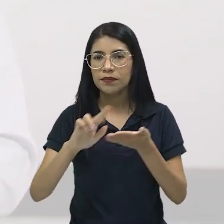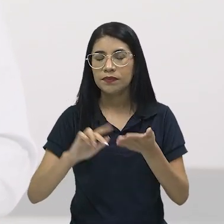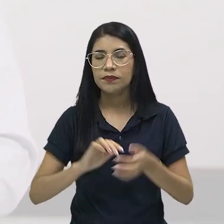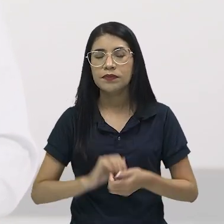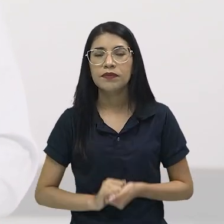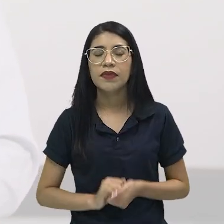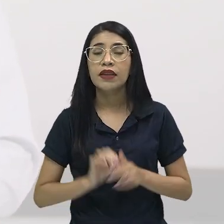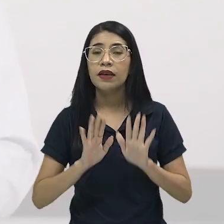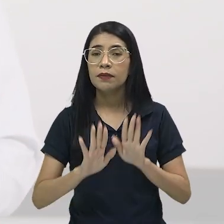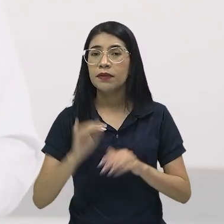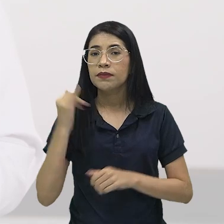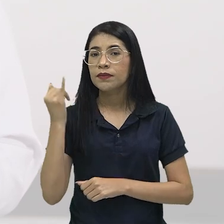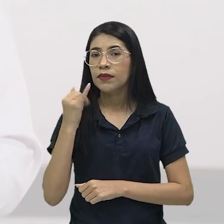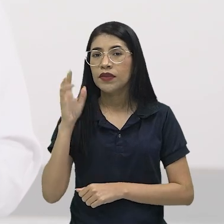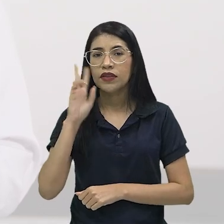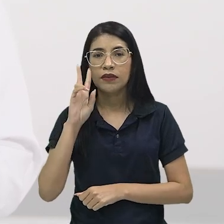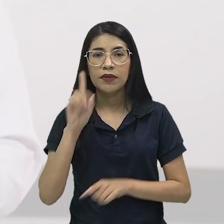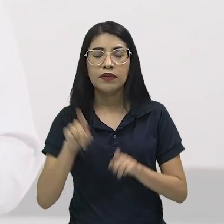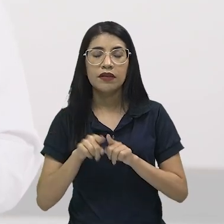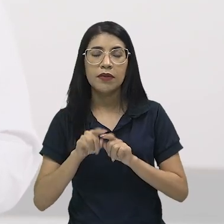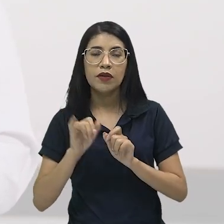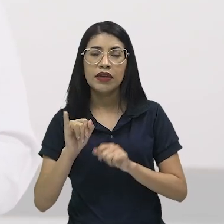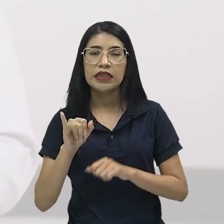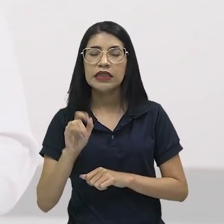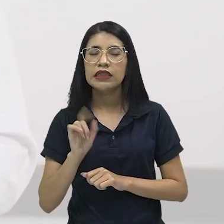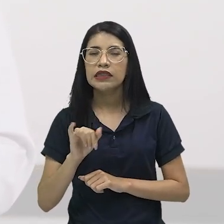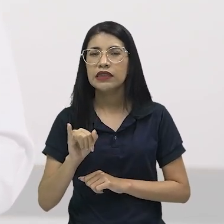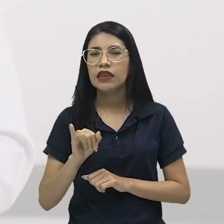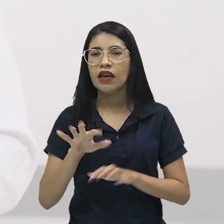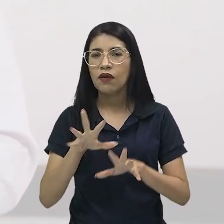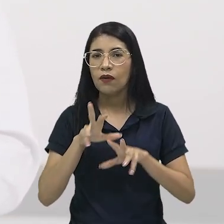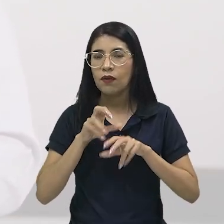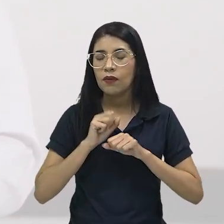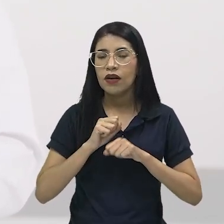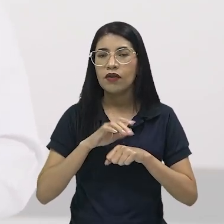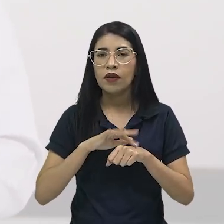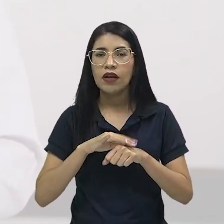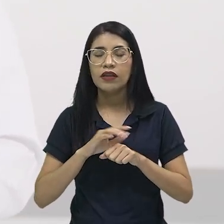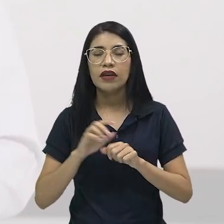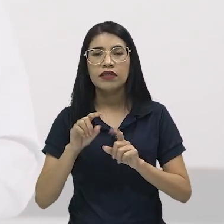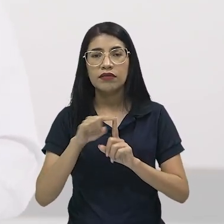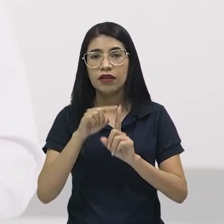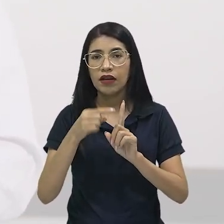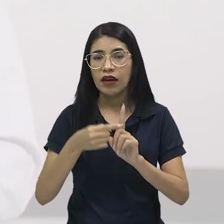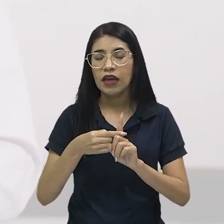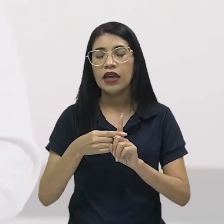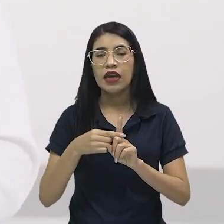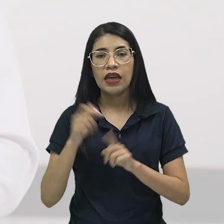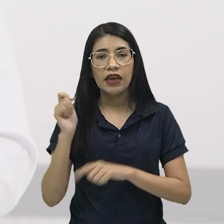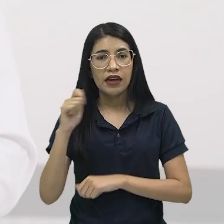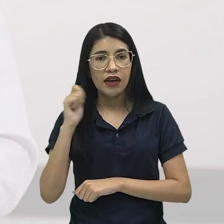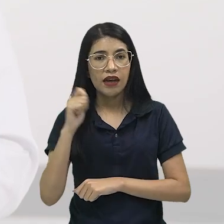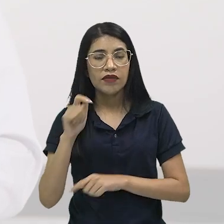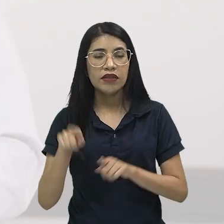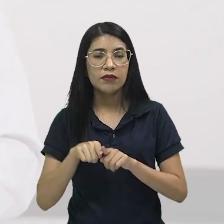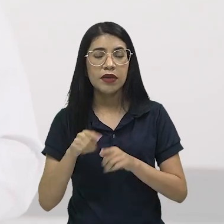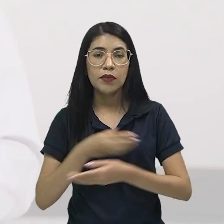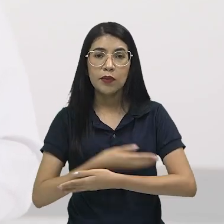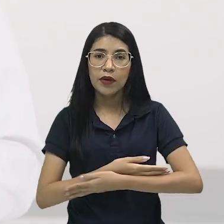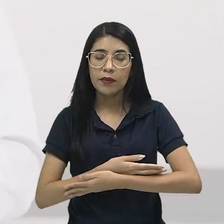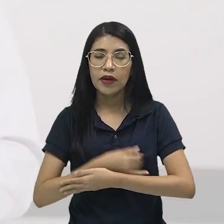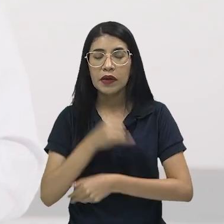é importante lembrar que essa infecção em gestantes pode causar sérios problemas aos bebês, como